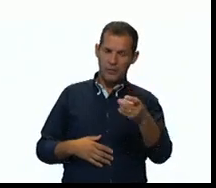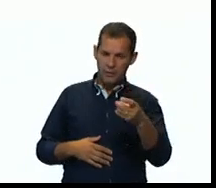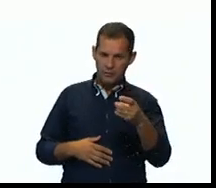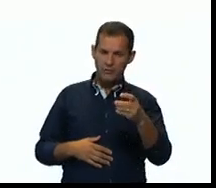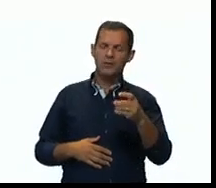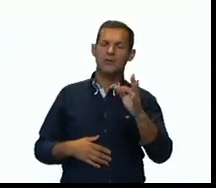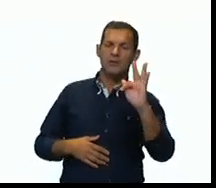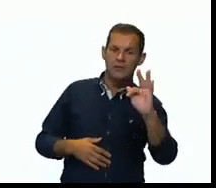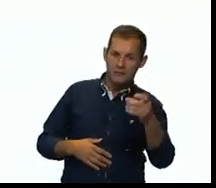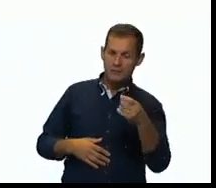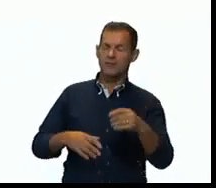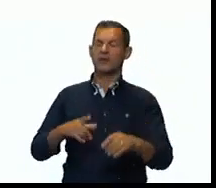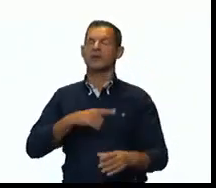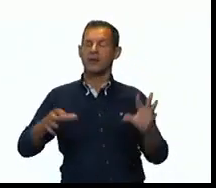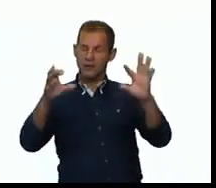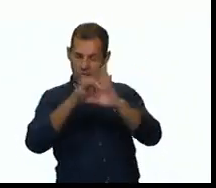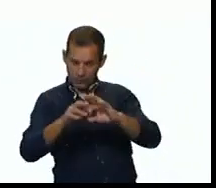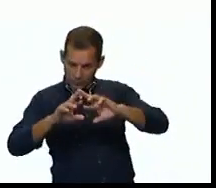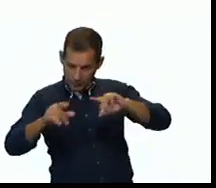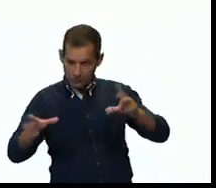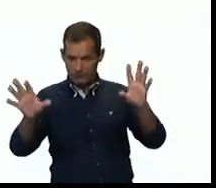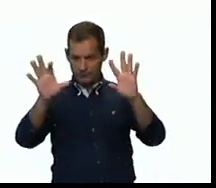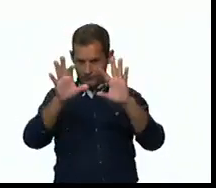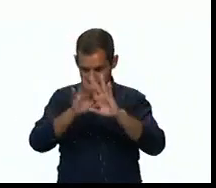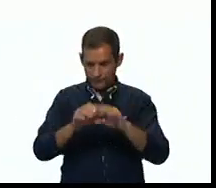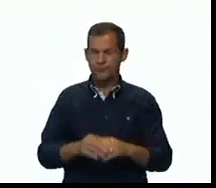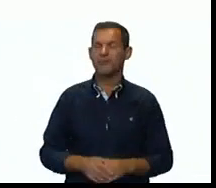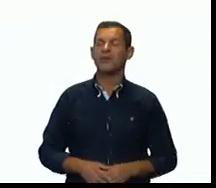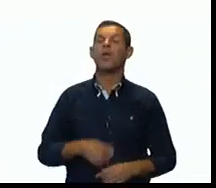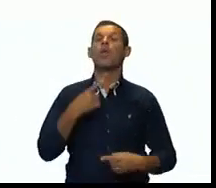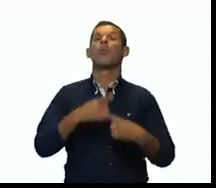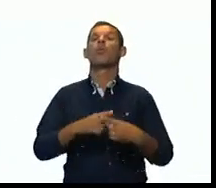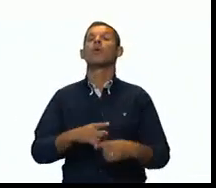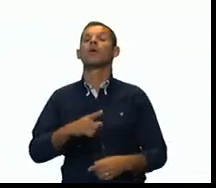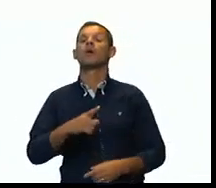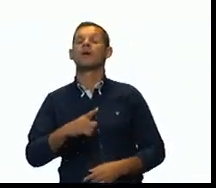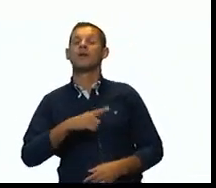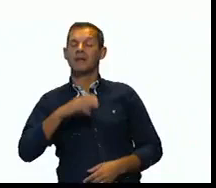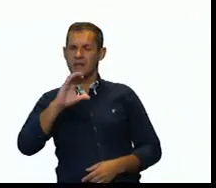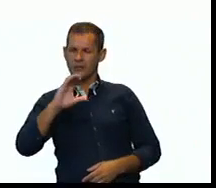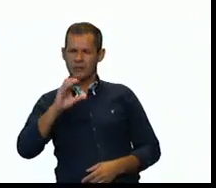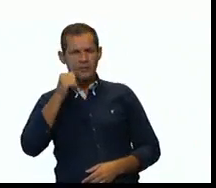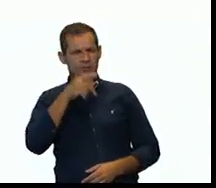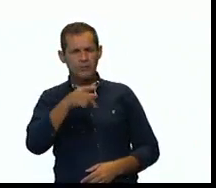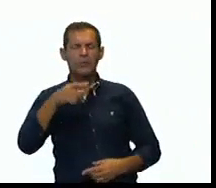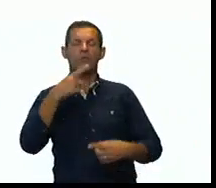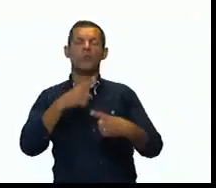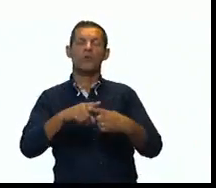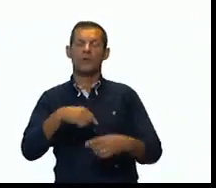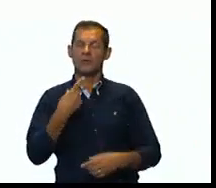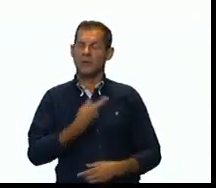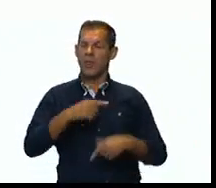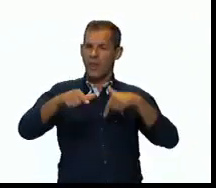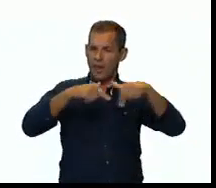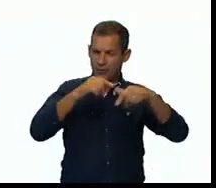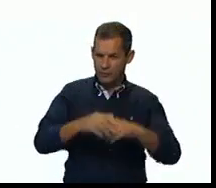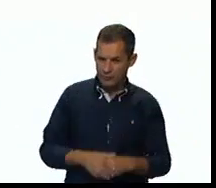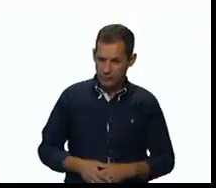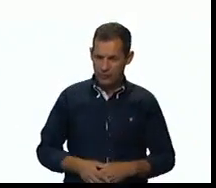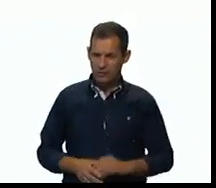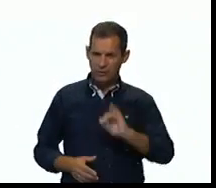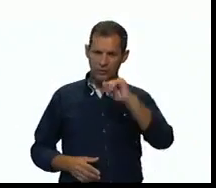a relação entre as derivadas e as integrais. Por que desse C, professora? Porque quando a gente está trabalhando